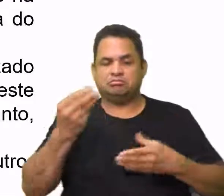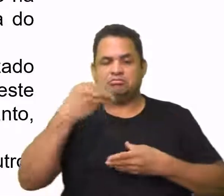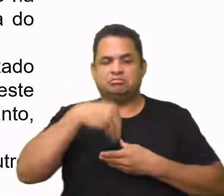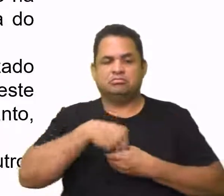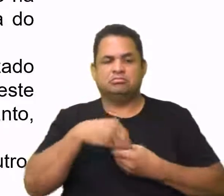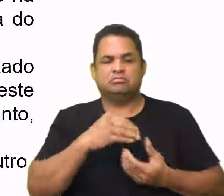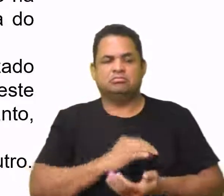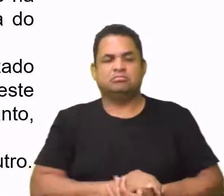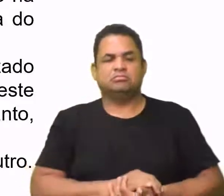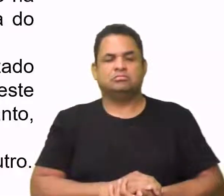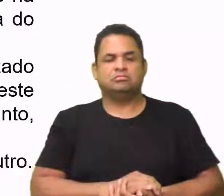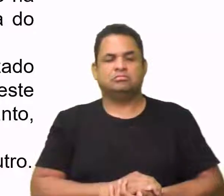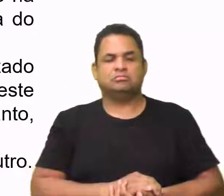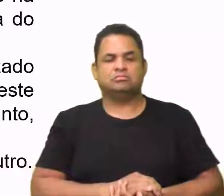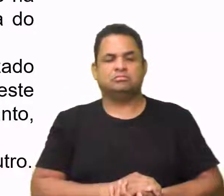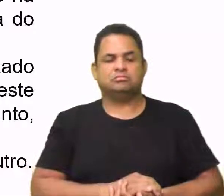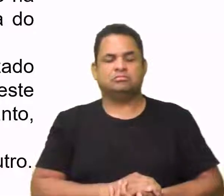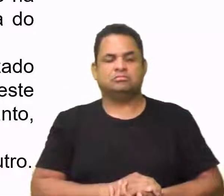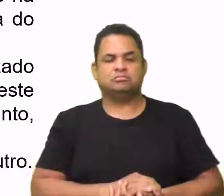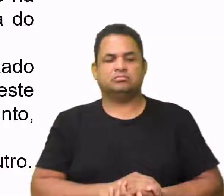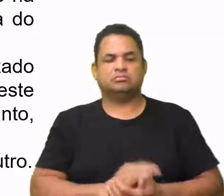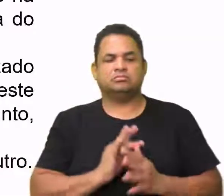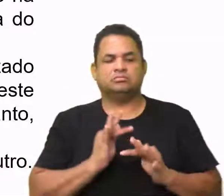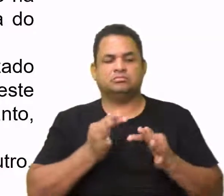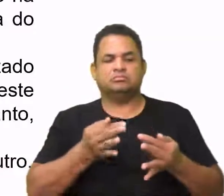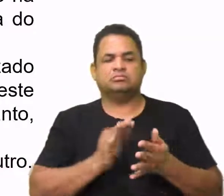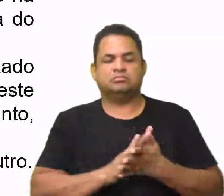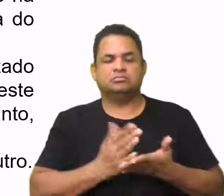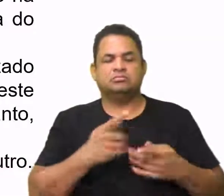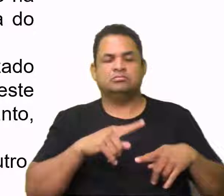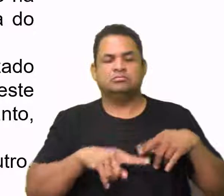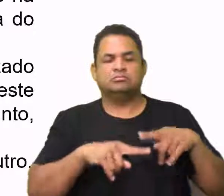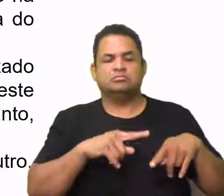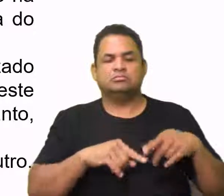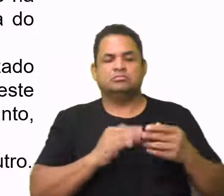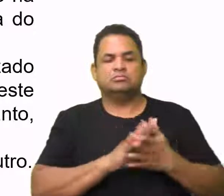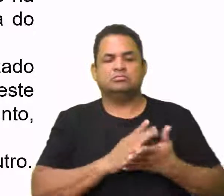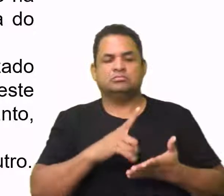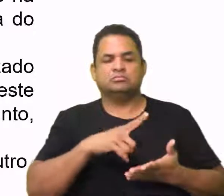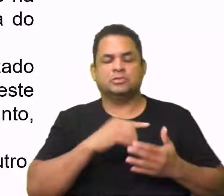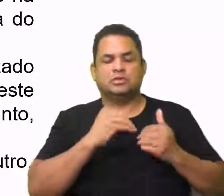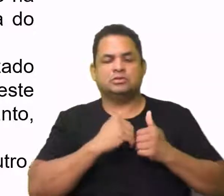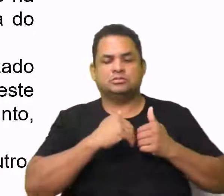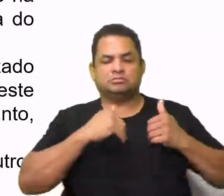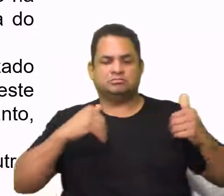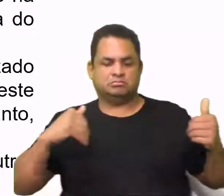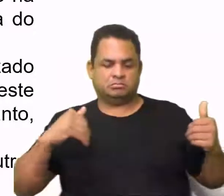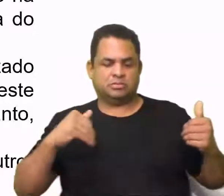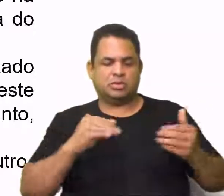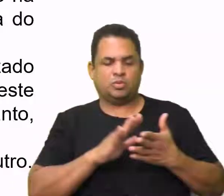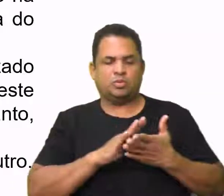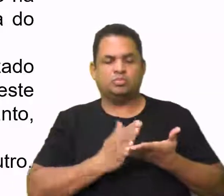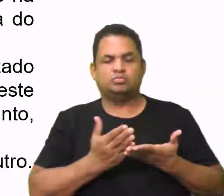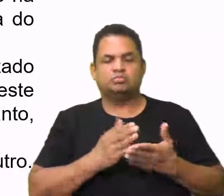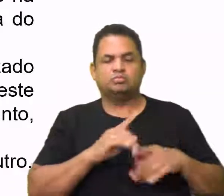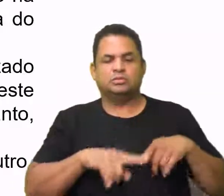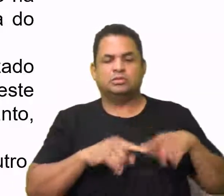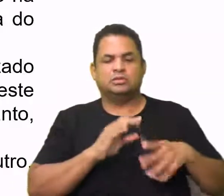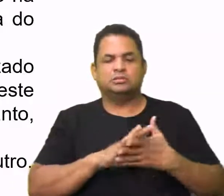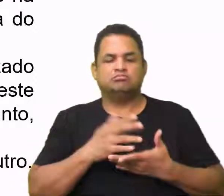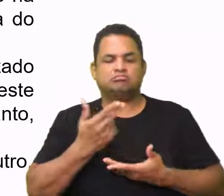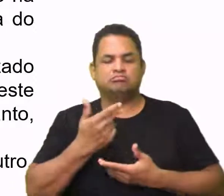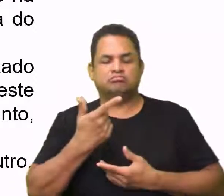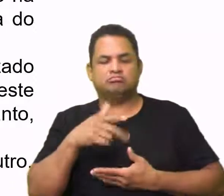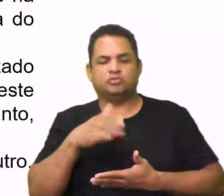né? E a última, um corpo carregado pode repelir um corpo neutro. Mas nós já falamos aí que os